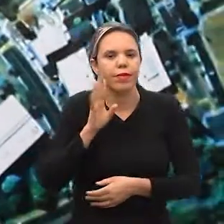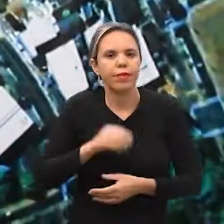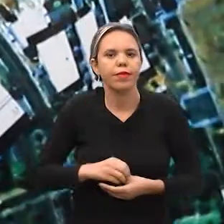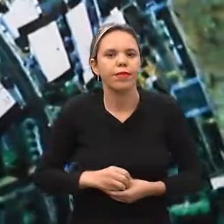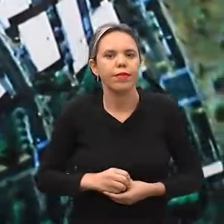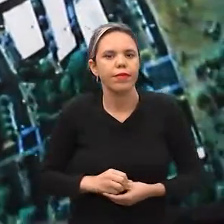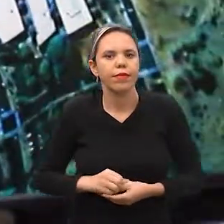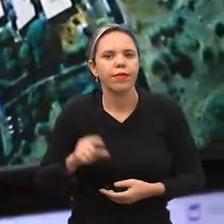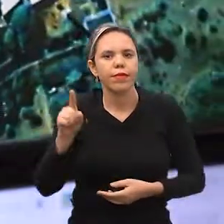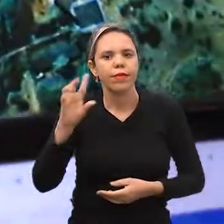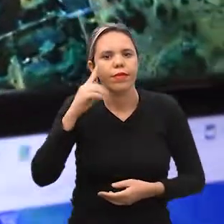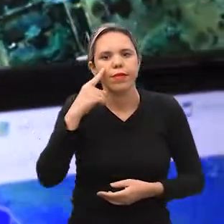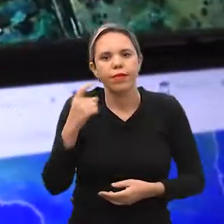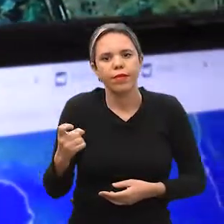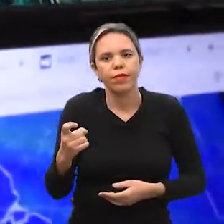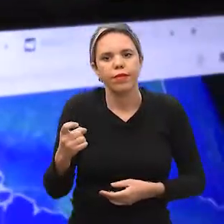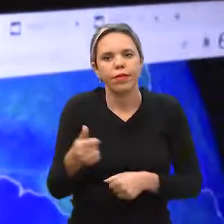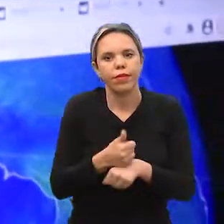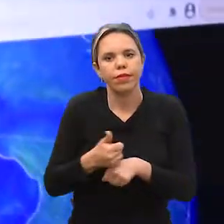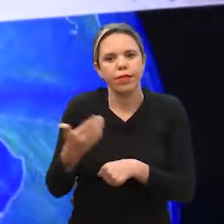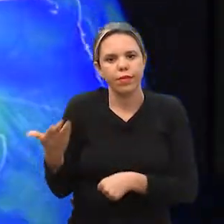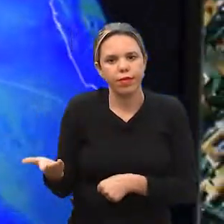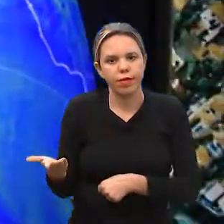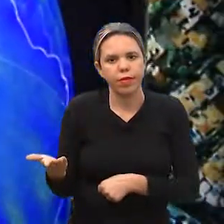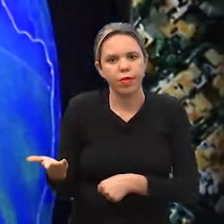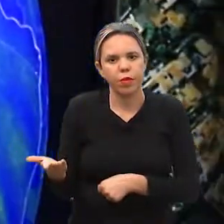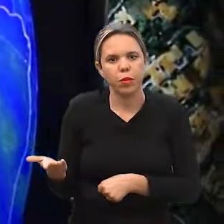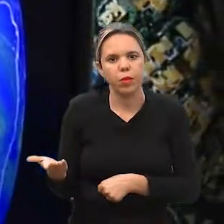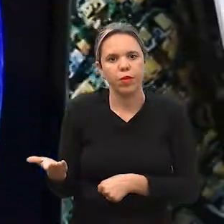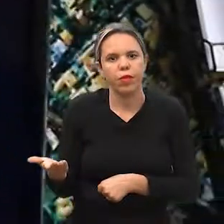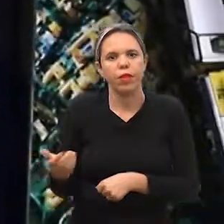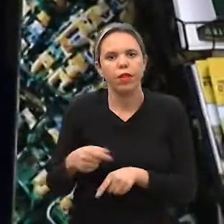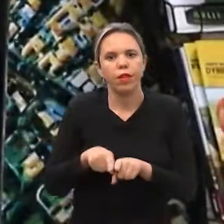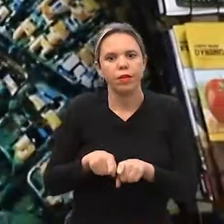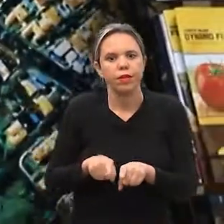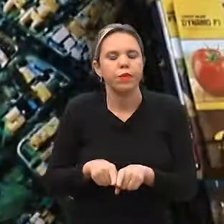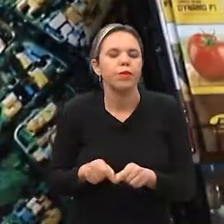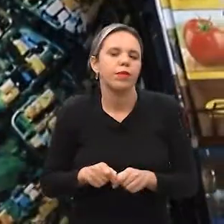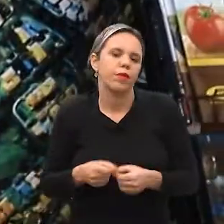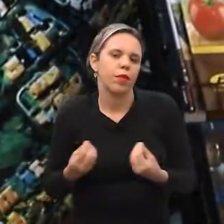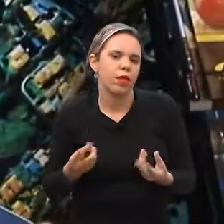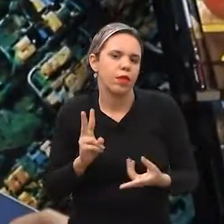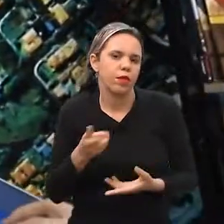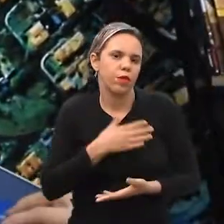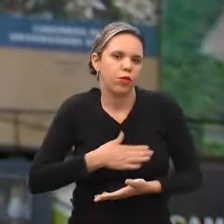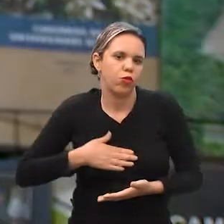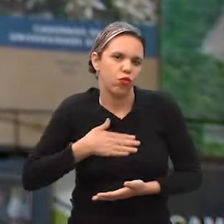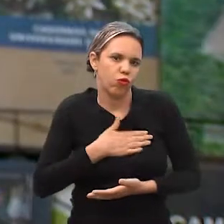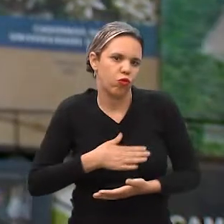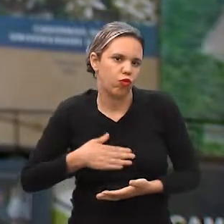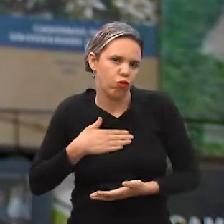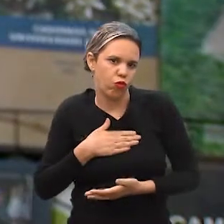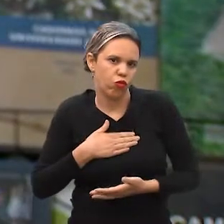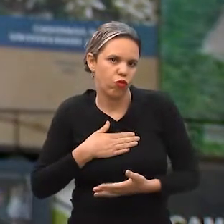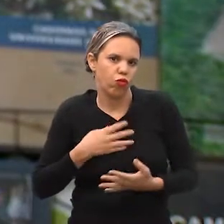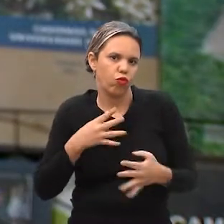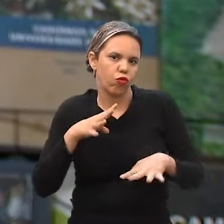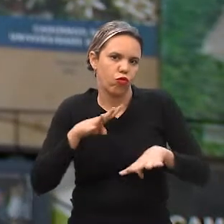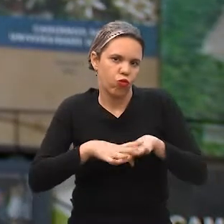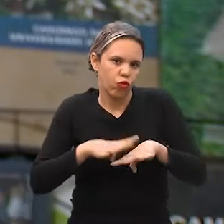Bruno. Como você se interessou por essa profissão de meteorologista? Então, eu sempre gostei muito das exatas,